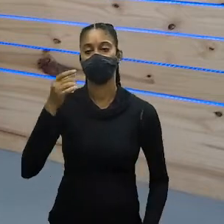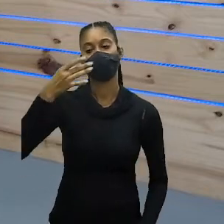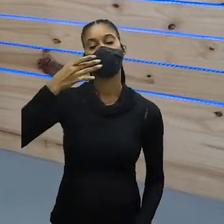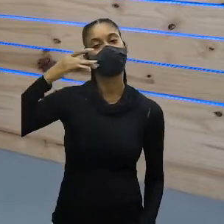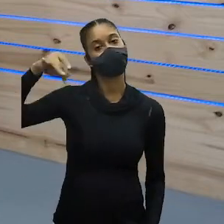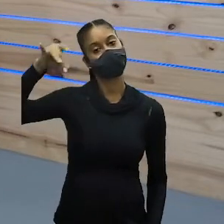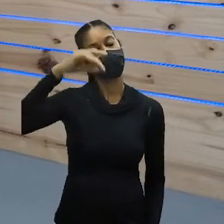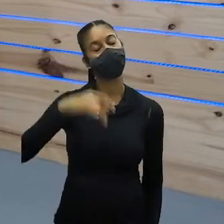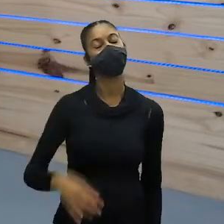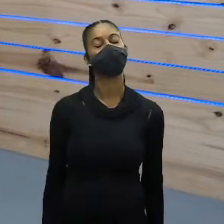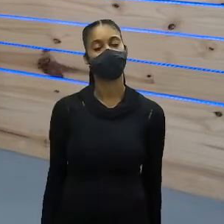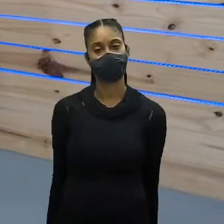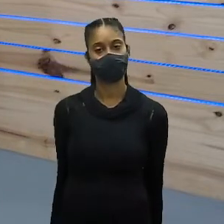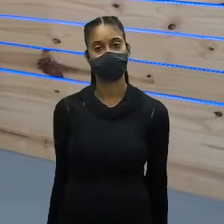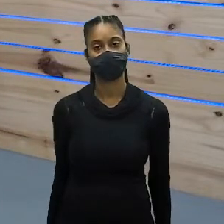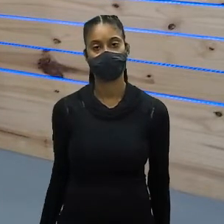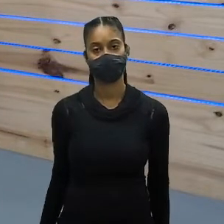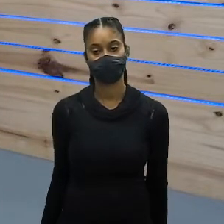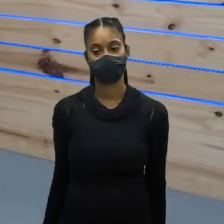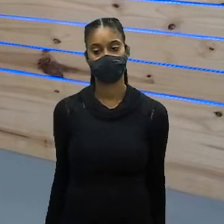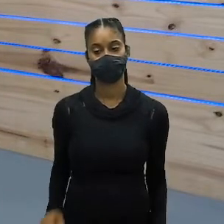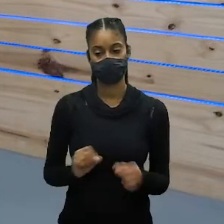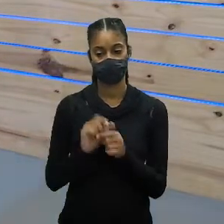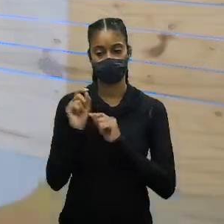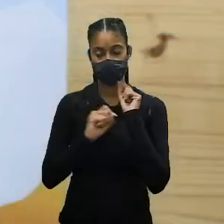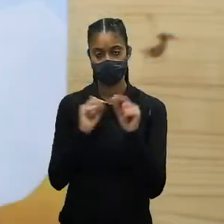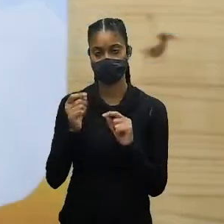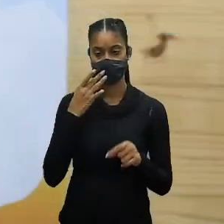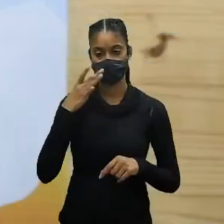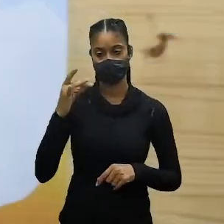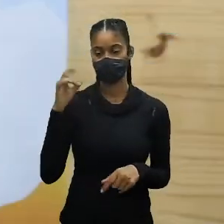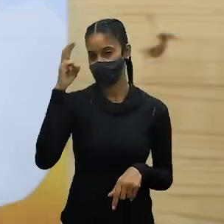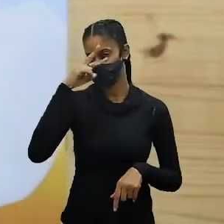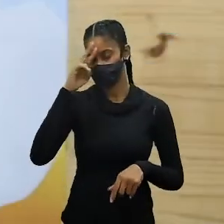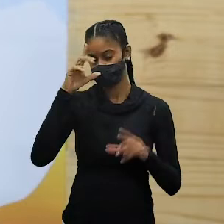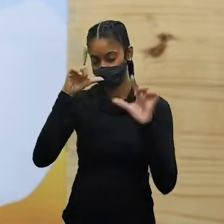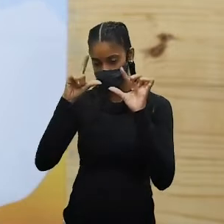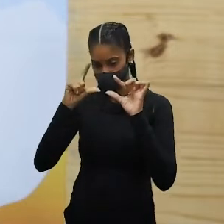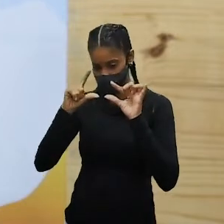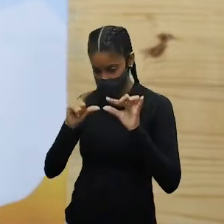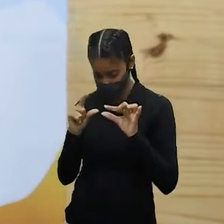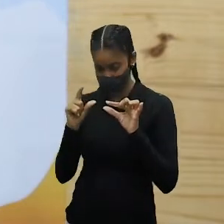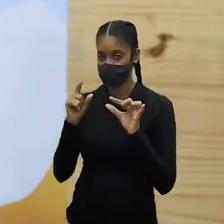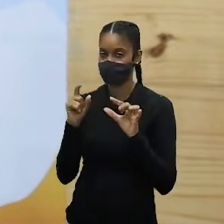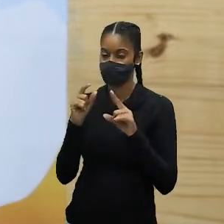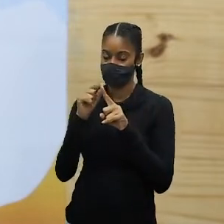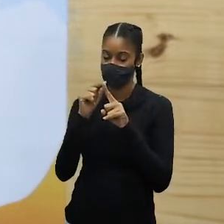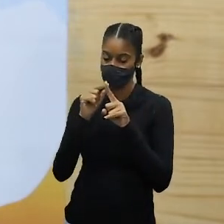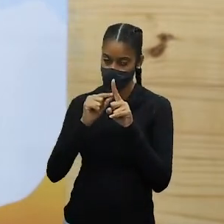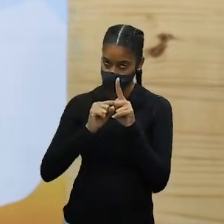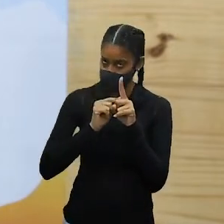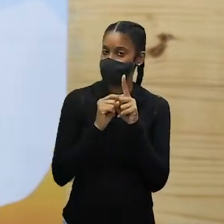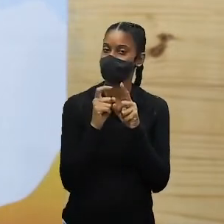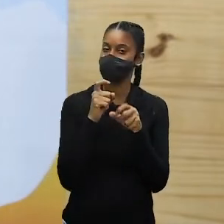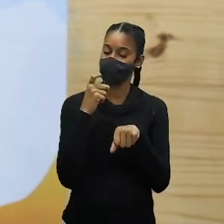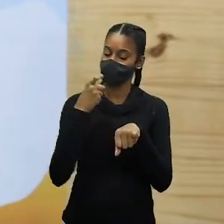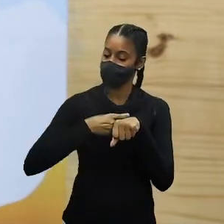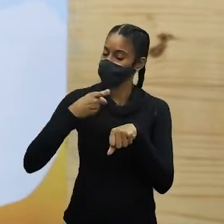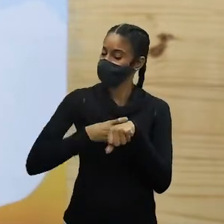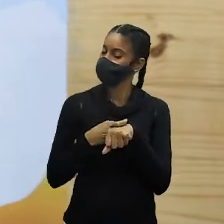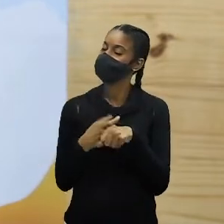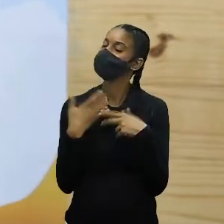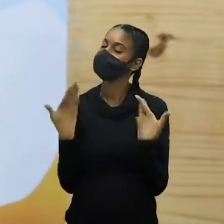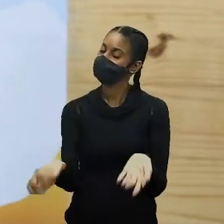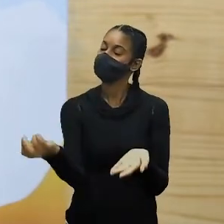sal, tá? O que o sal vai fazer? Lembra? Vai diminuir a temperatura de congelamento.